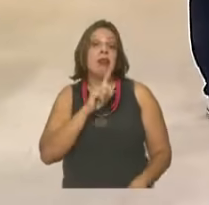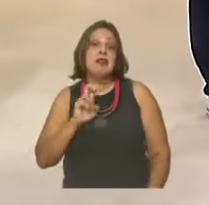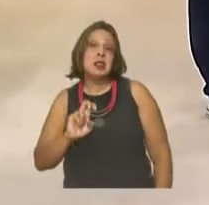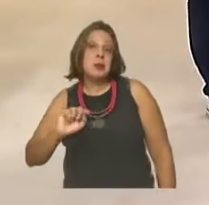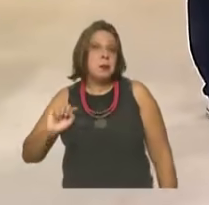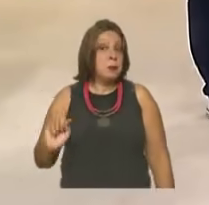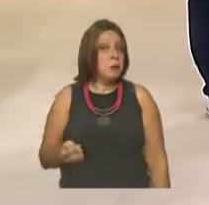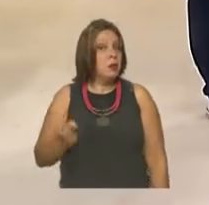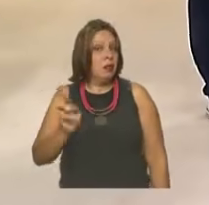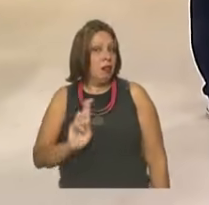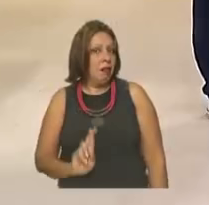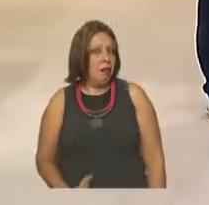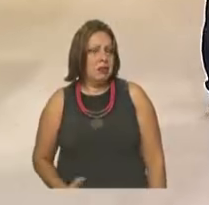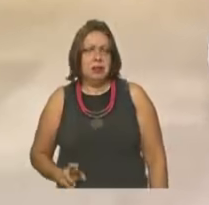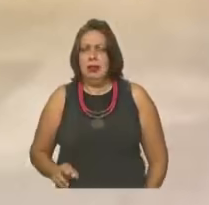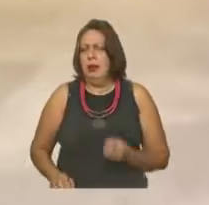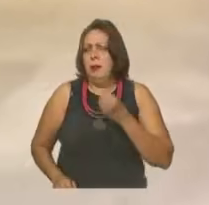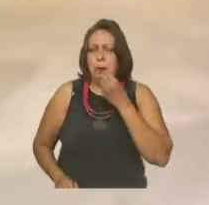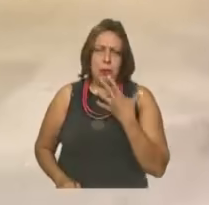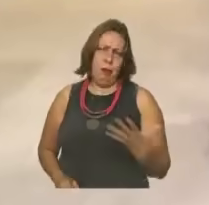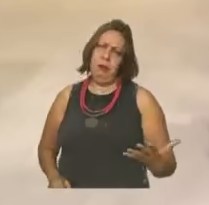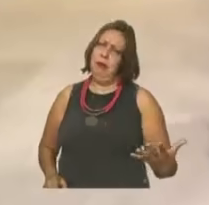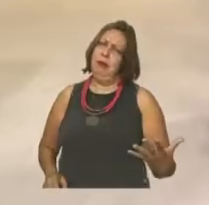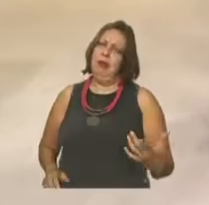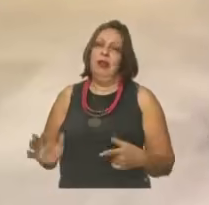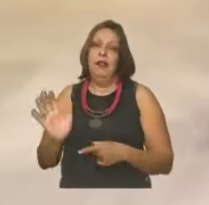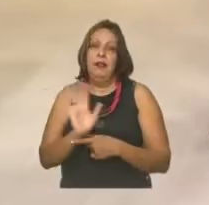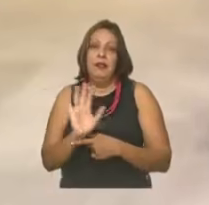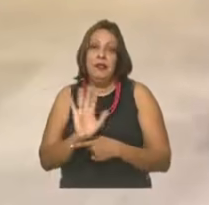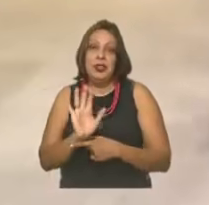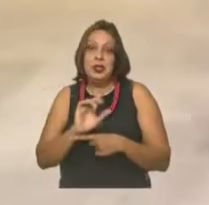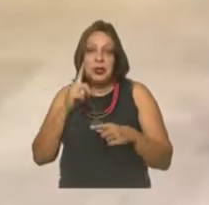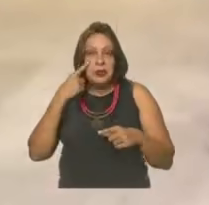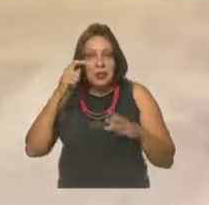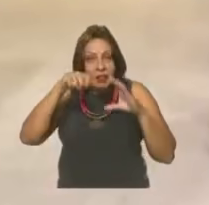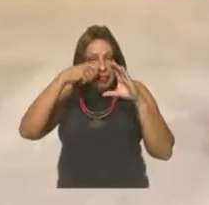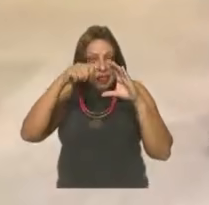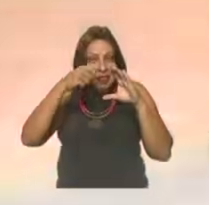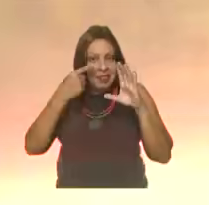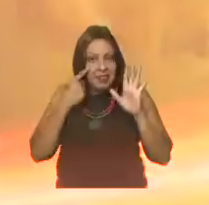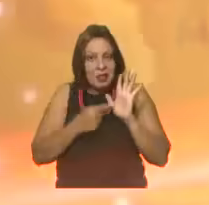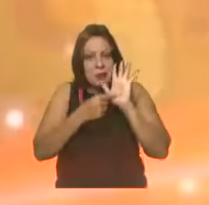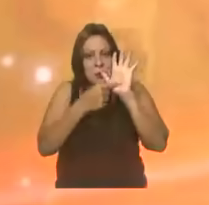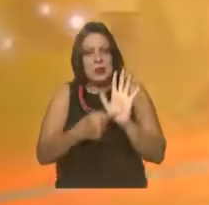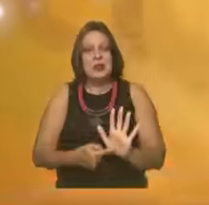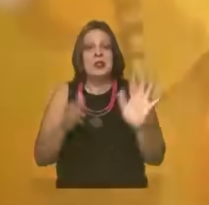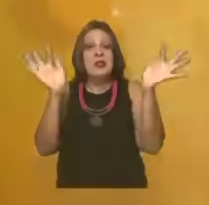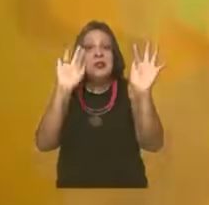R$5.000. Ô, menino, bom demais! E tem vídeo para a gente mostrar a felicidade. Vamos ver.